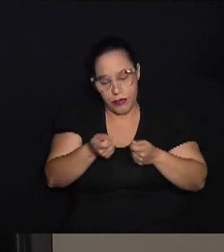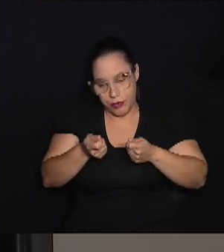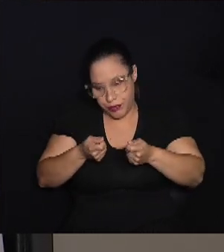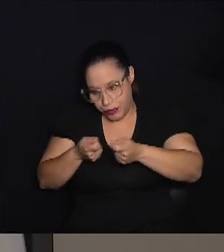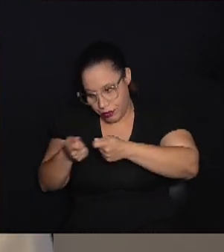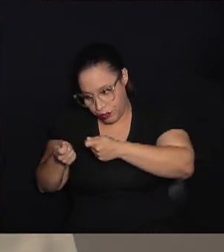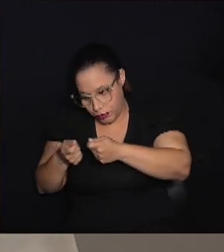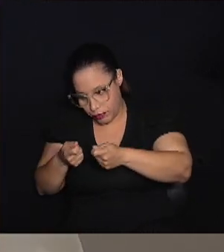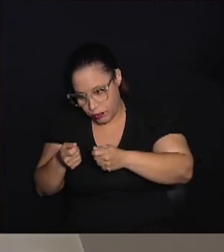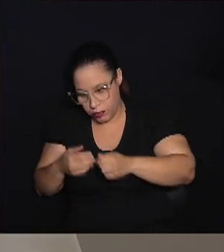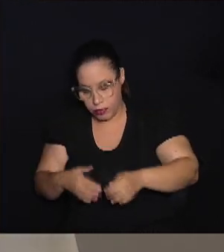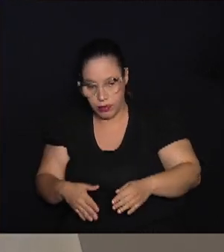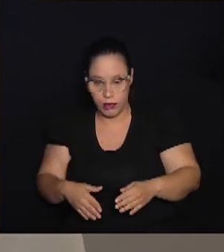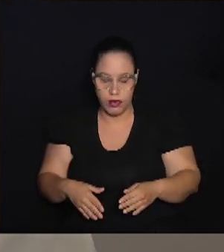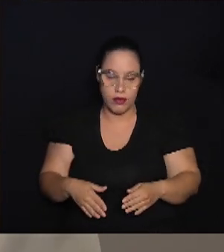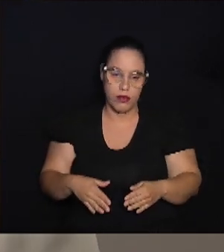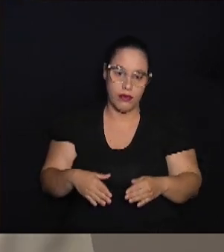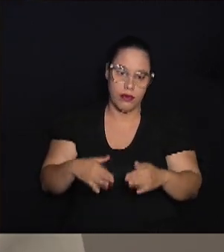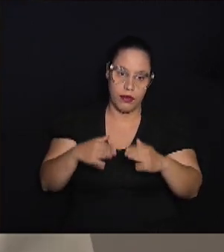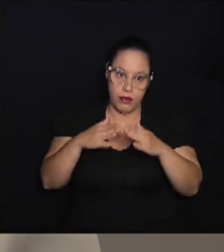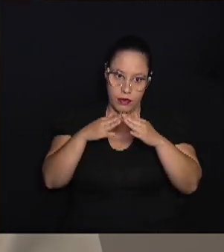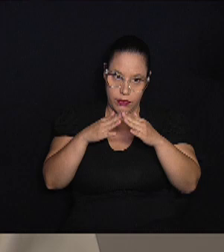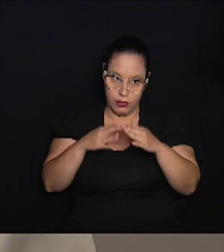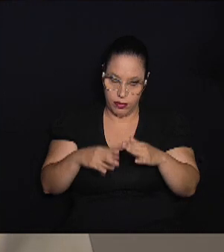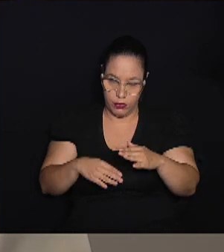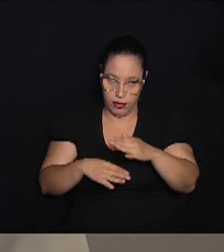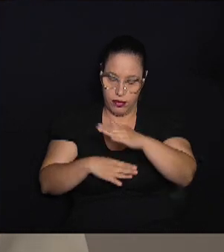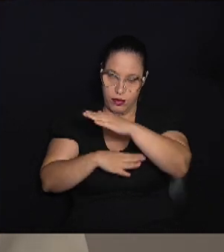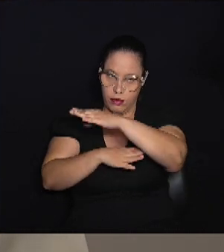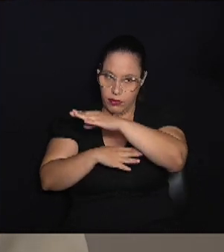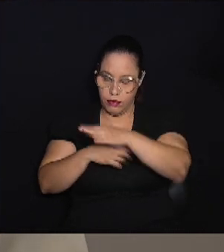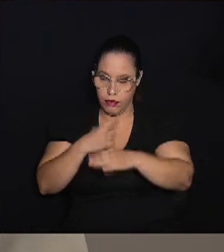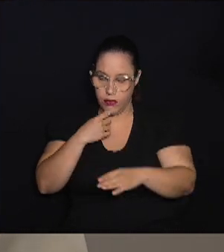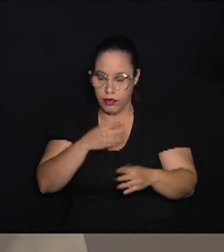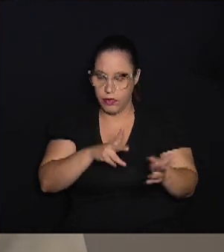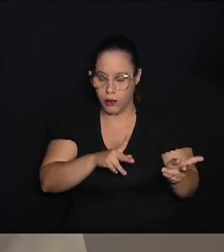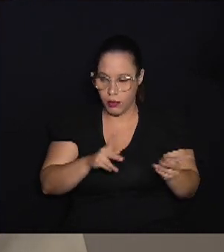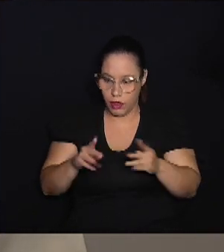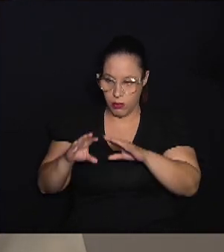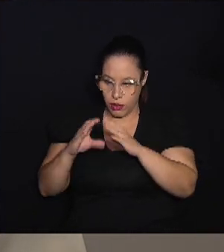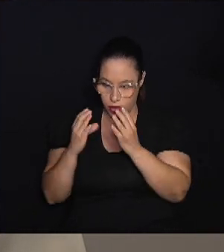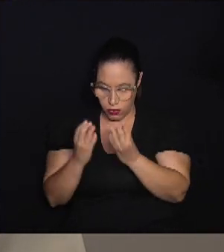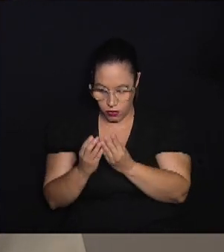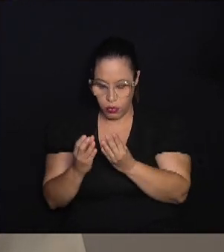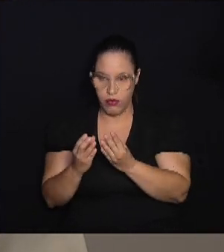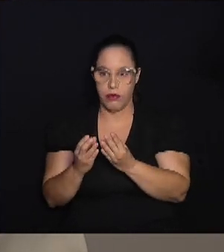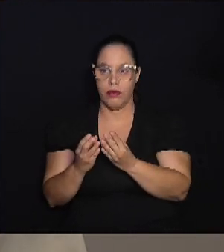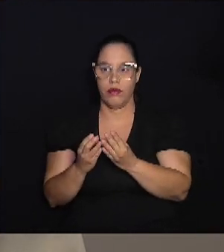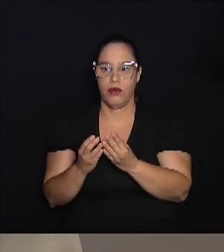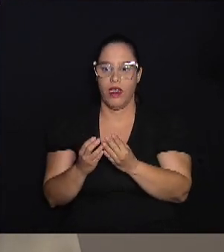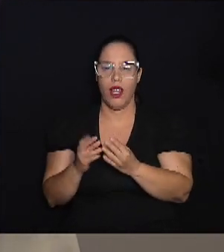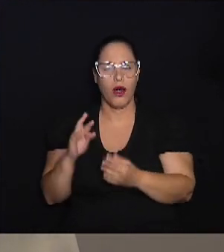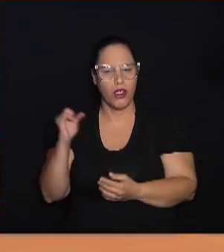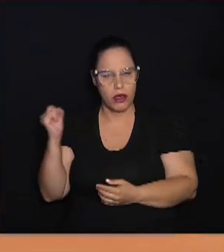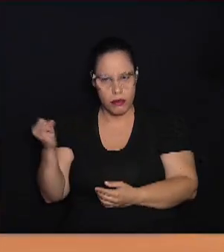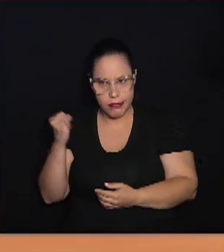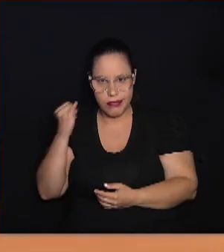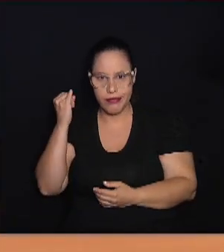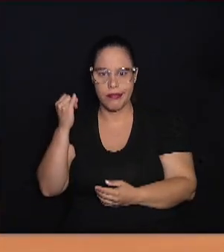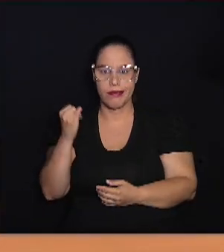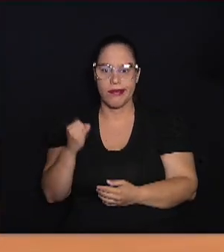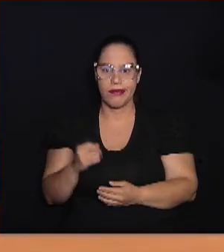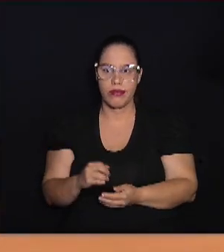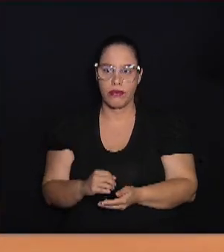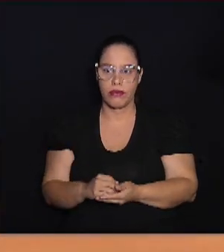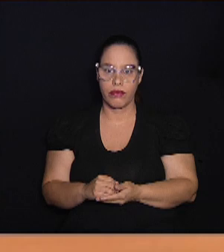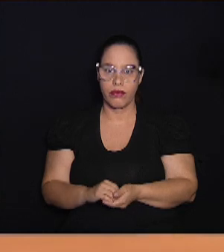pela Câmara Municipal, né, que serem votados, sempre passa por essa comissão. Então, ela tem uma grande relevância nessa casa.